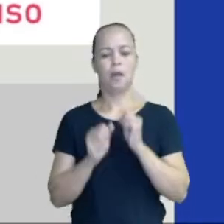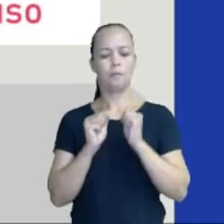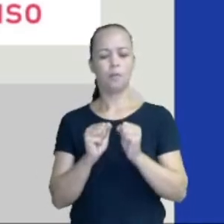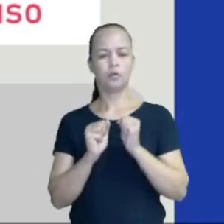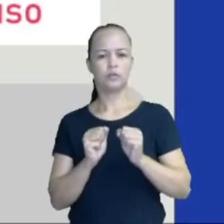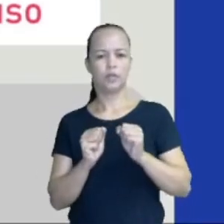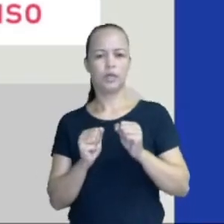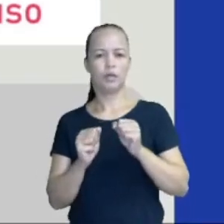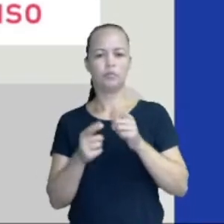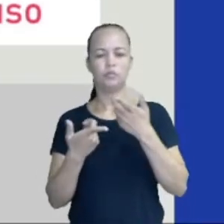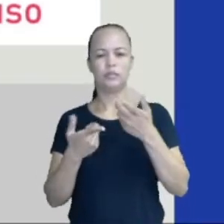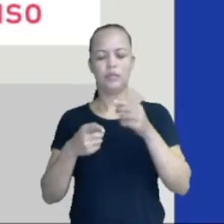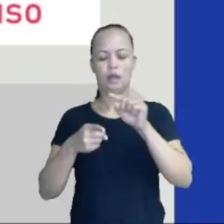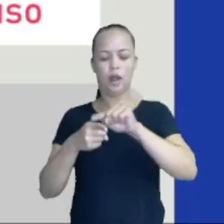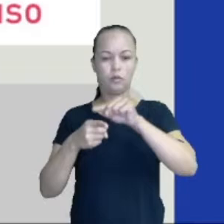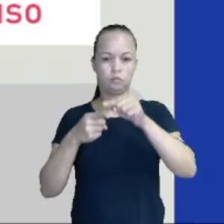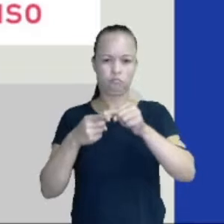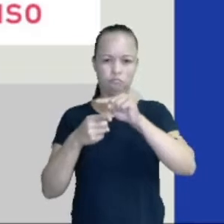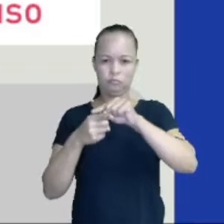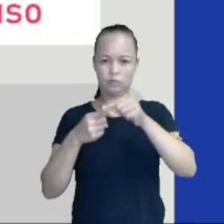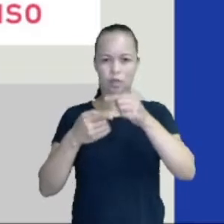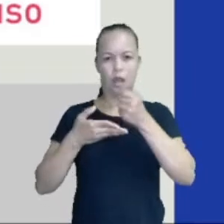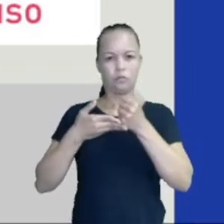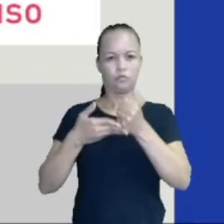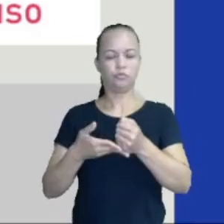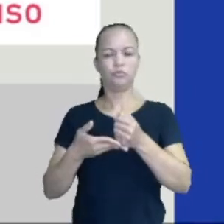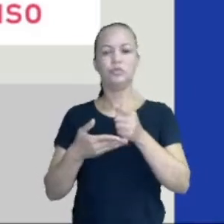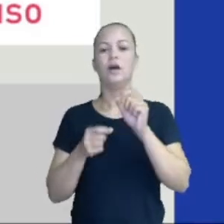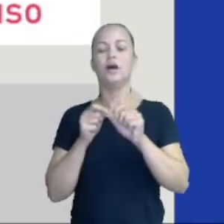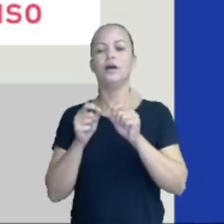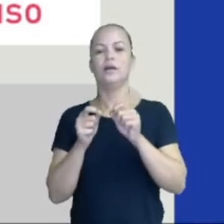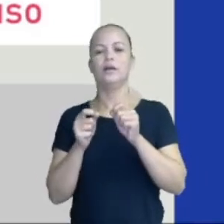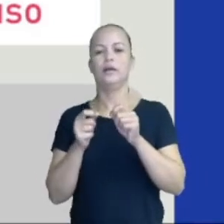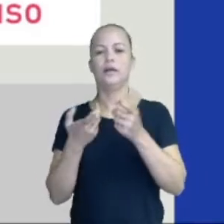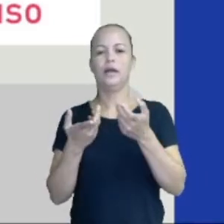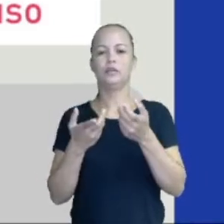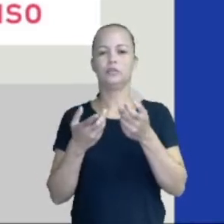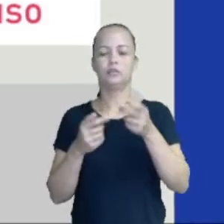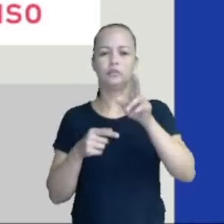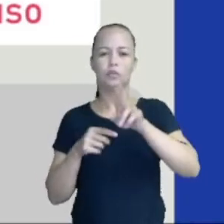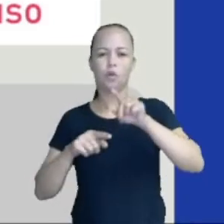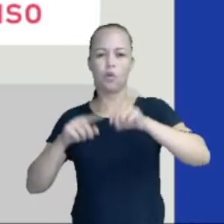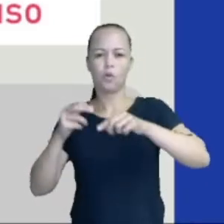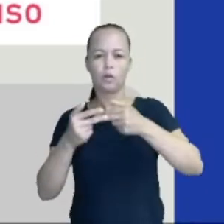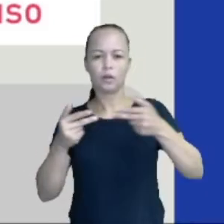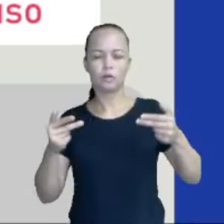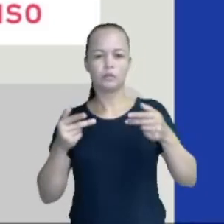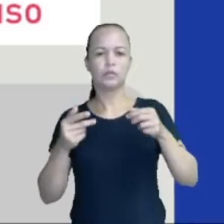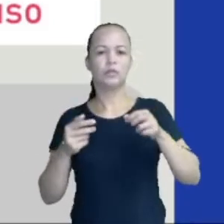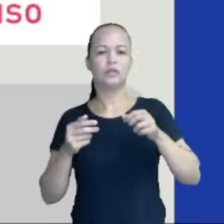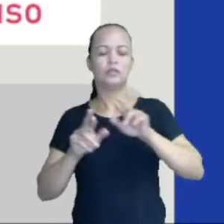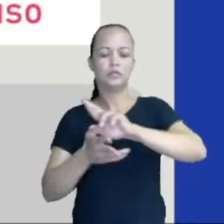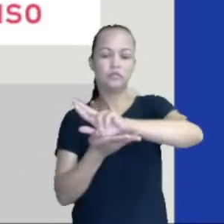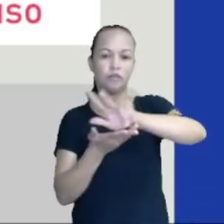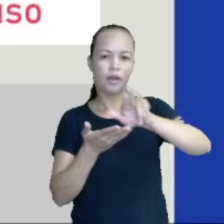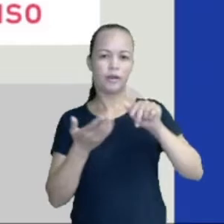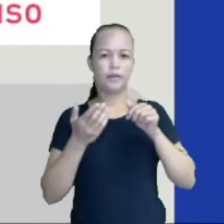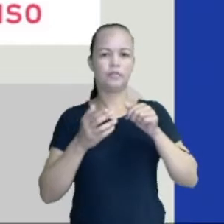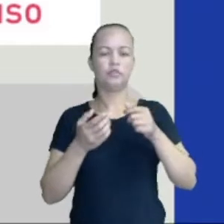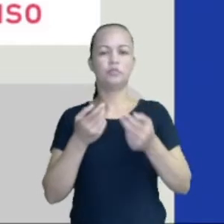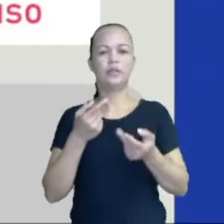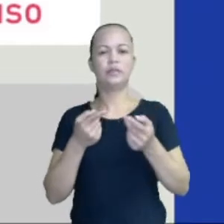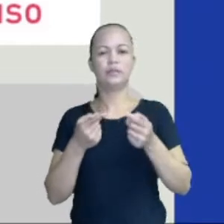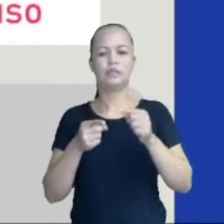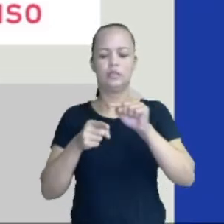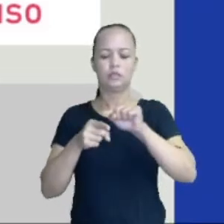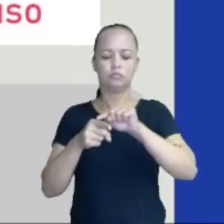com a ajuda de um transferidor, tá? Que é esse aqui. Instrumento que ajuda a visualizar as diferentes medidas do ângulo dentro de